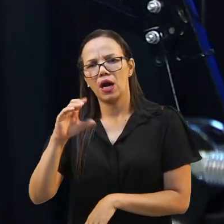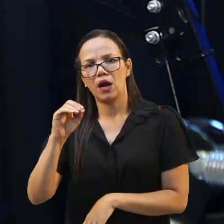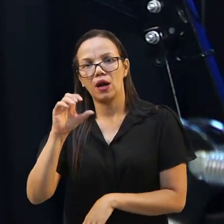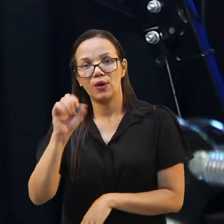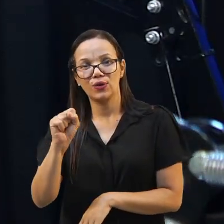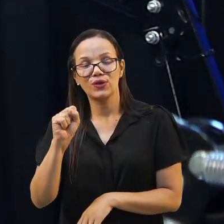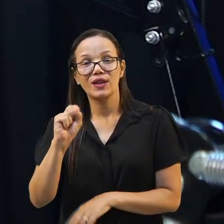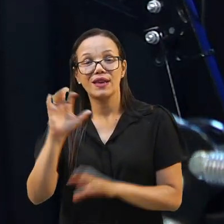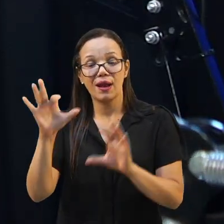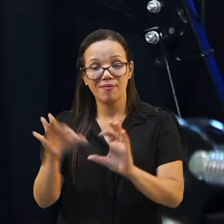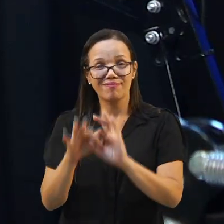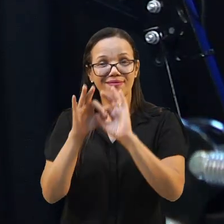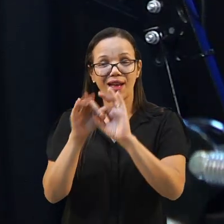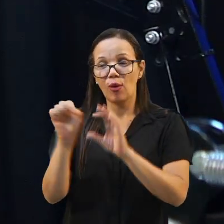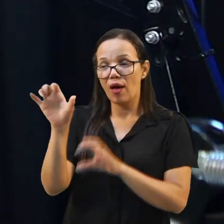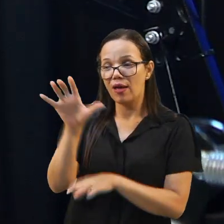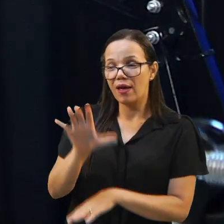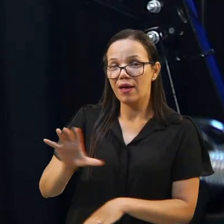à área de ensino,